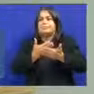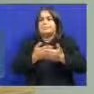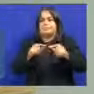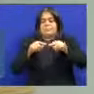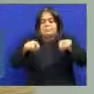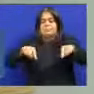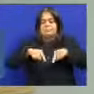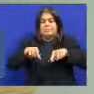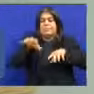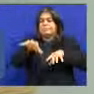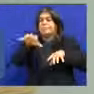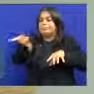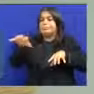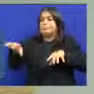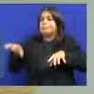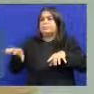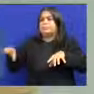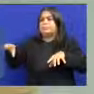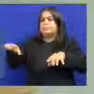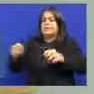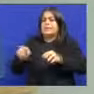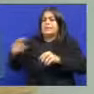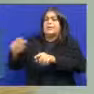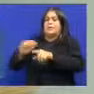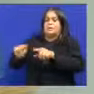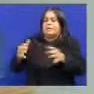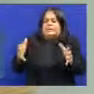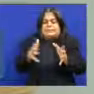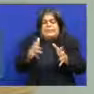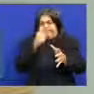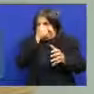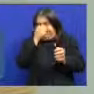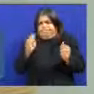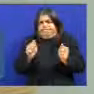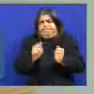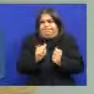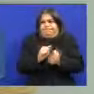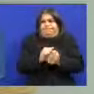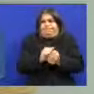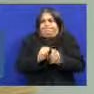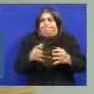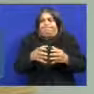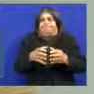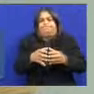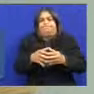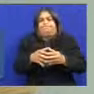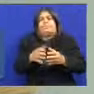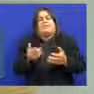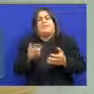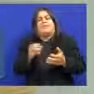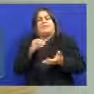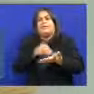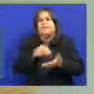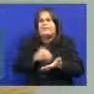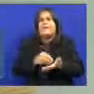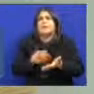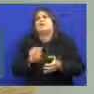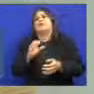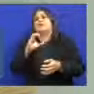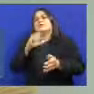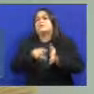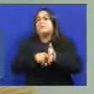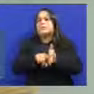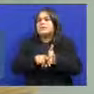instaladas nesses anexos. Não tem espaço para instalação de laboratório de ciência, de